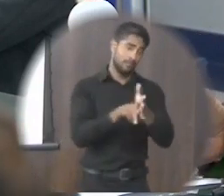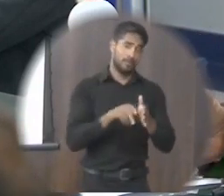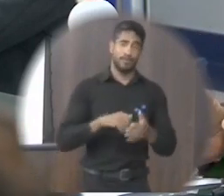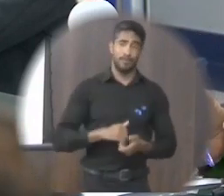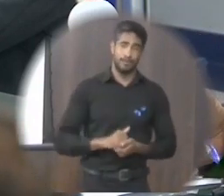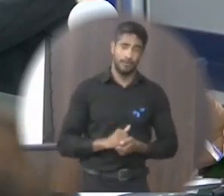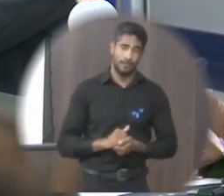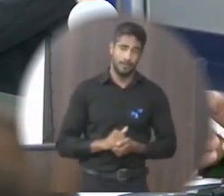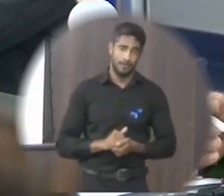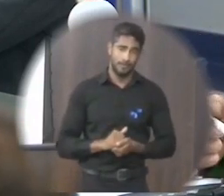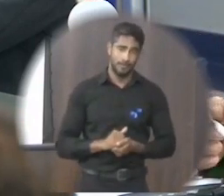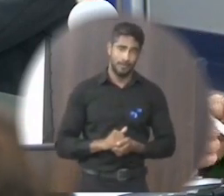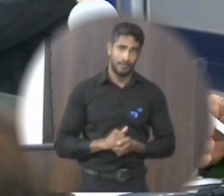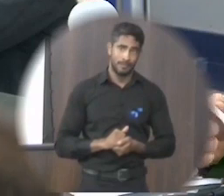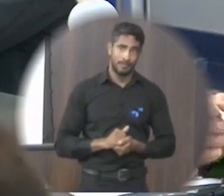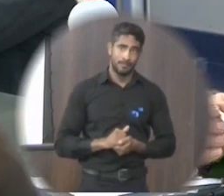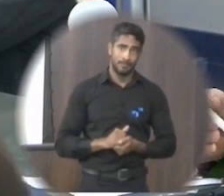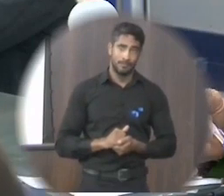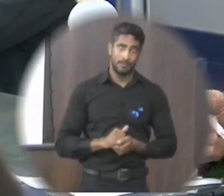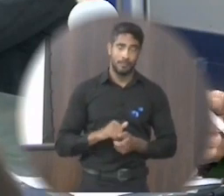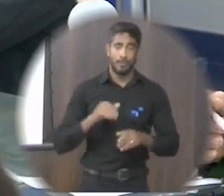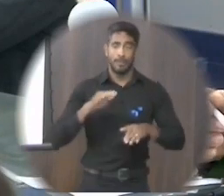aquilo que ia para a natureza,